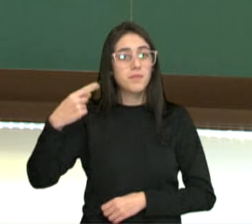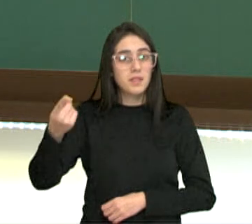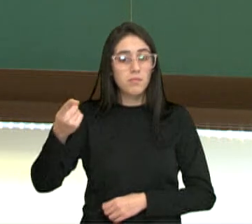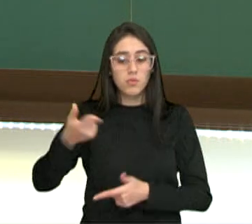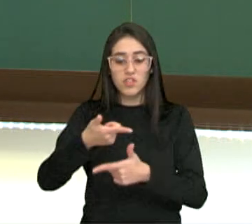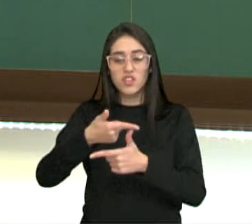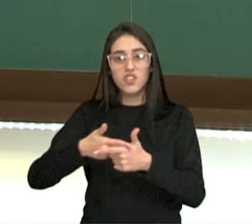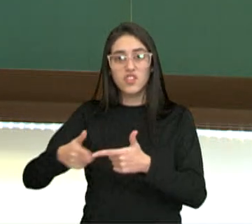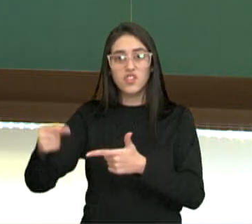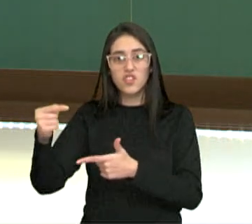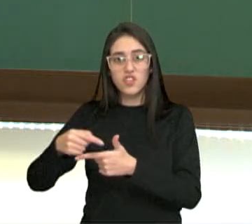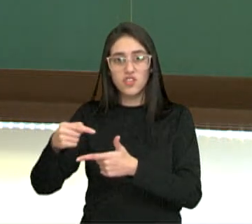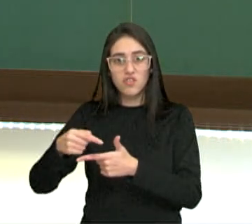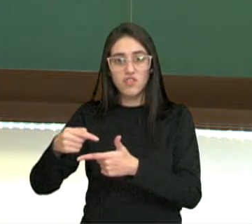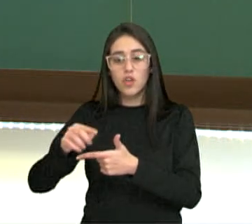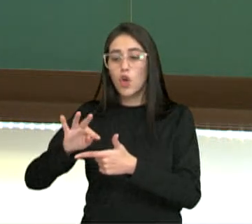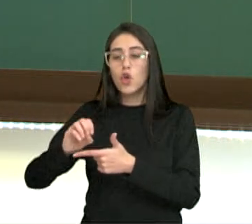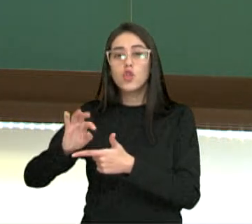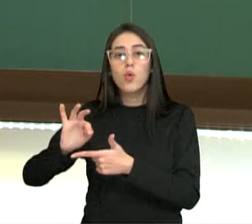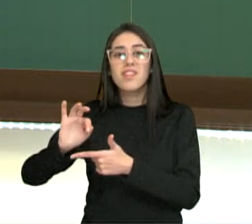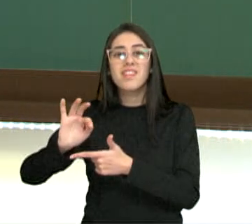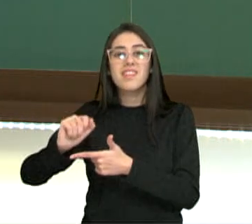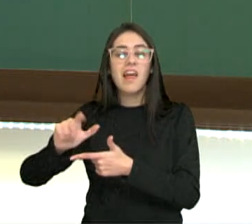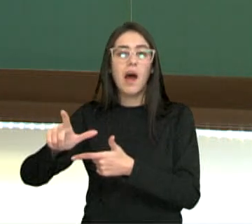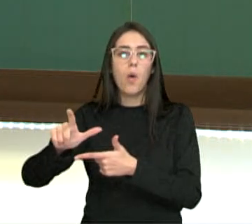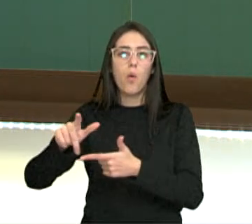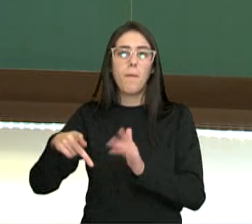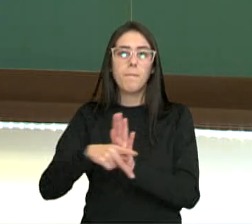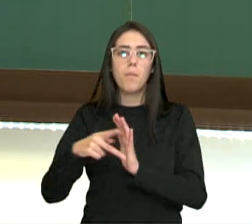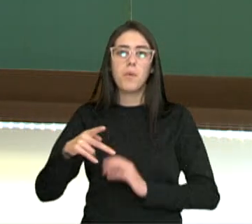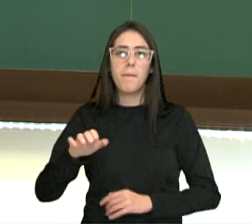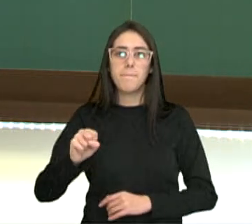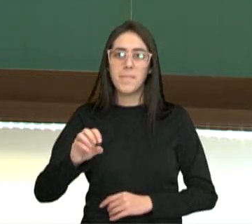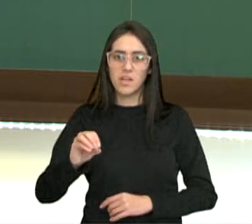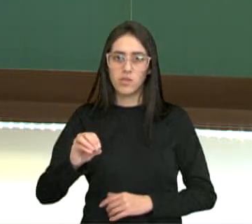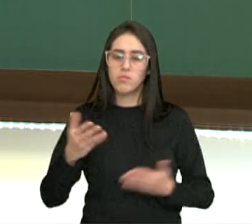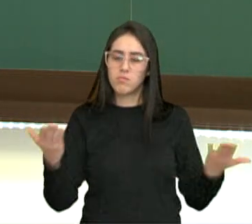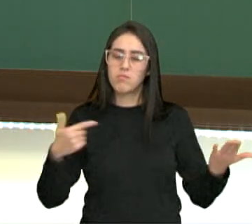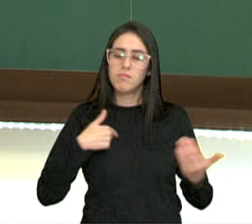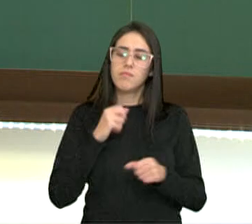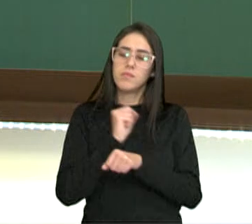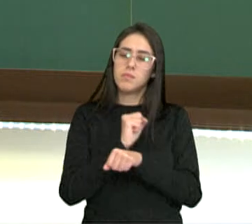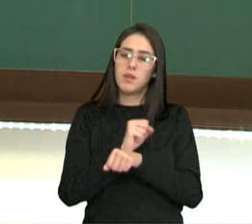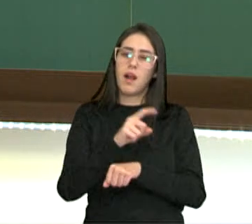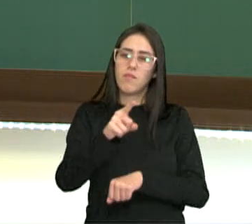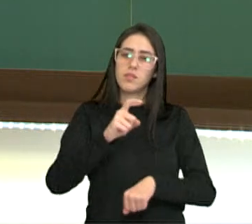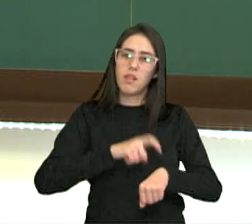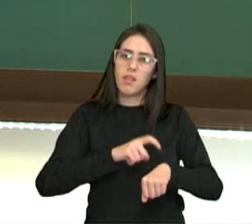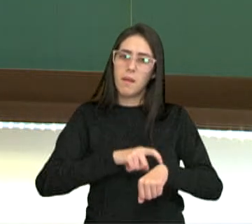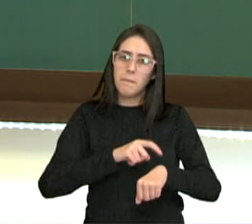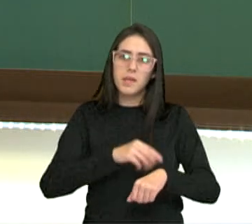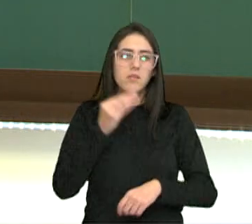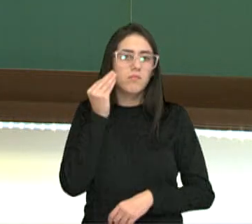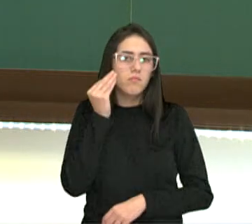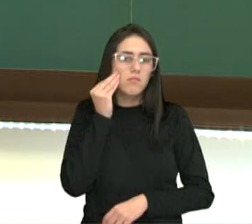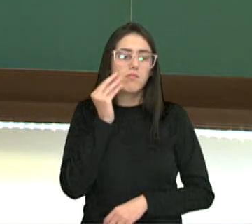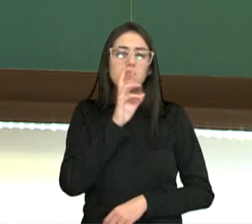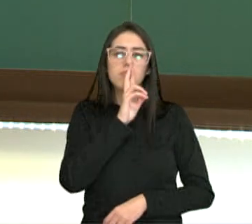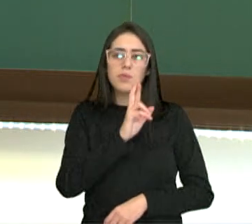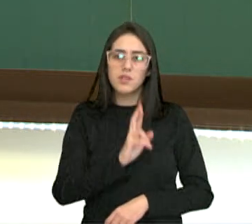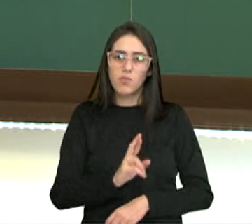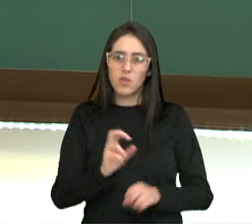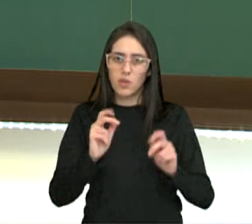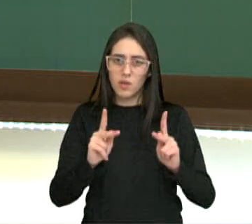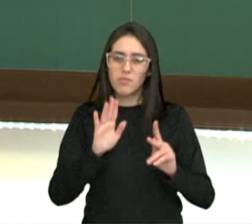depois dividir pela soma dos pesos, tudo bem? Então, a professora vai dar um tempinho para vocês